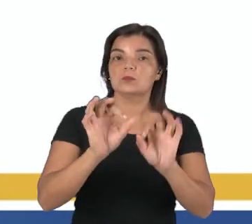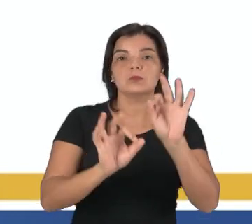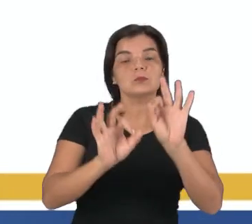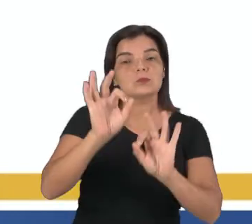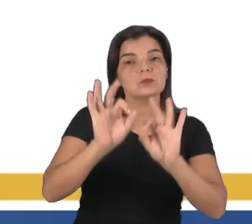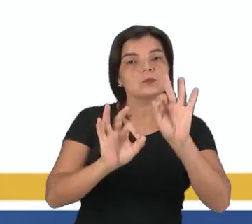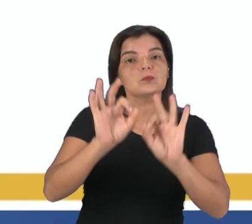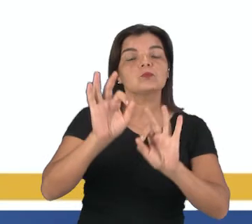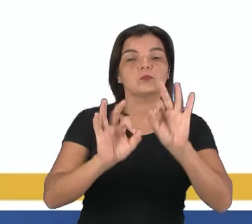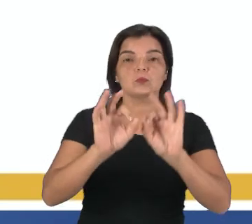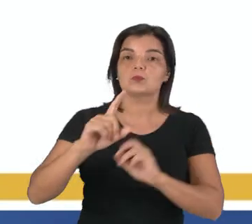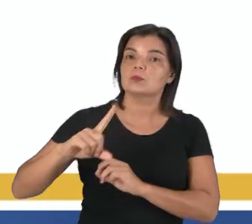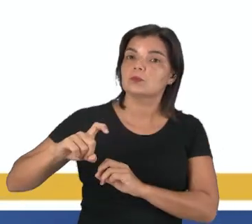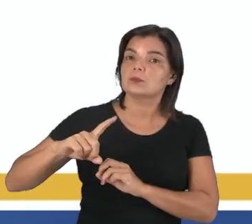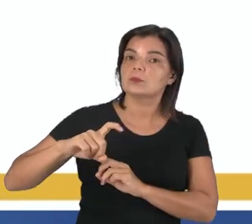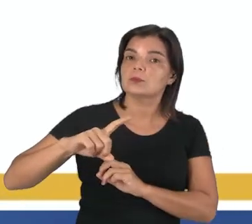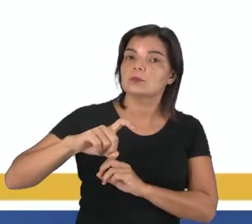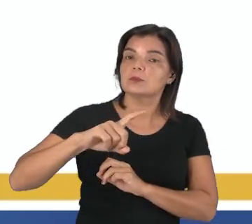do